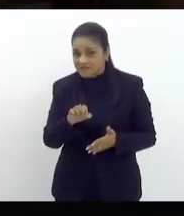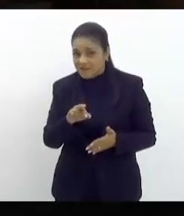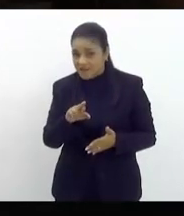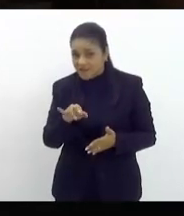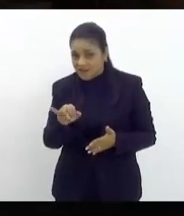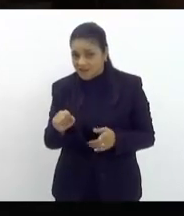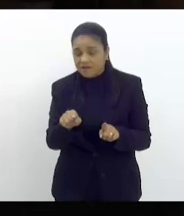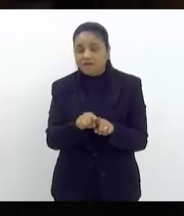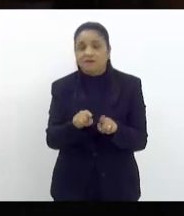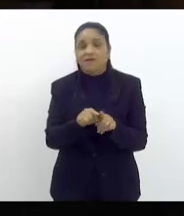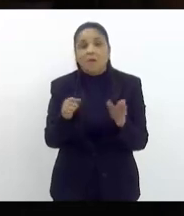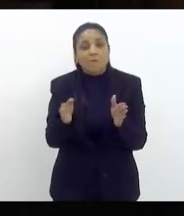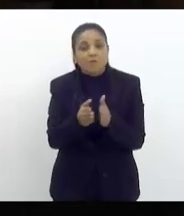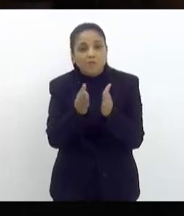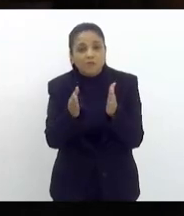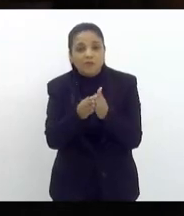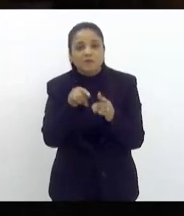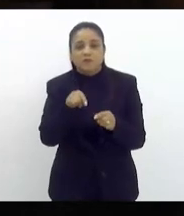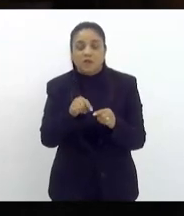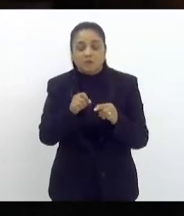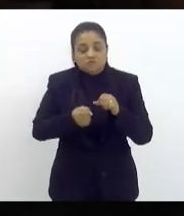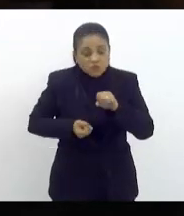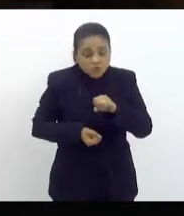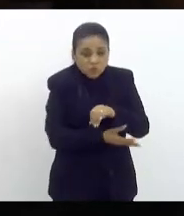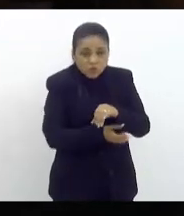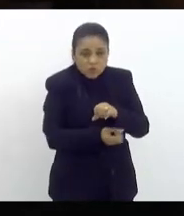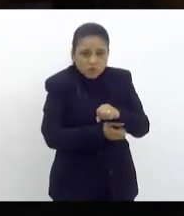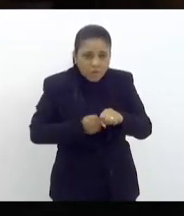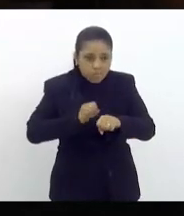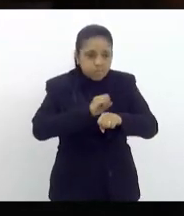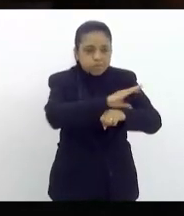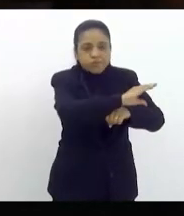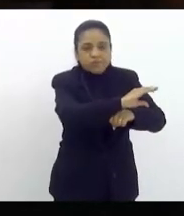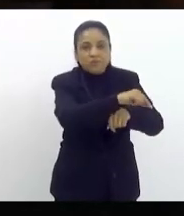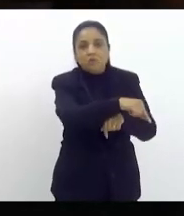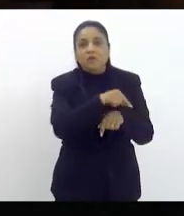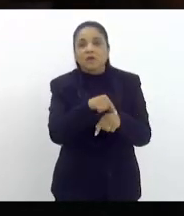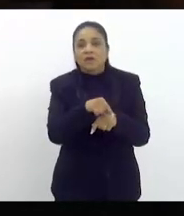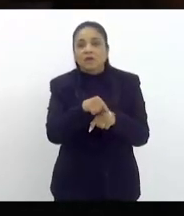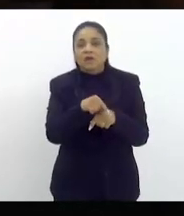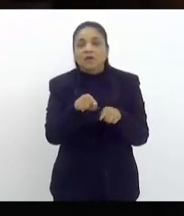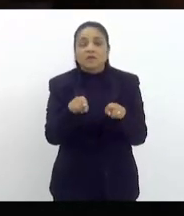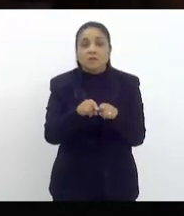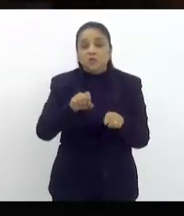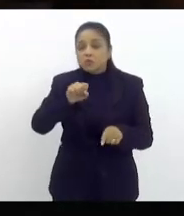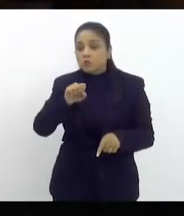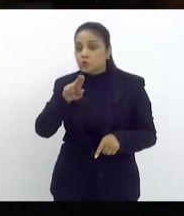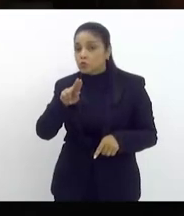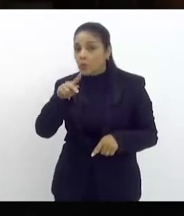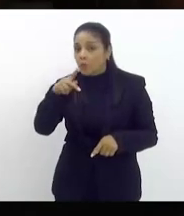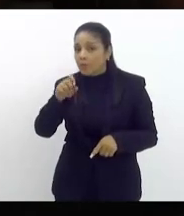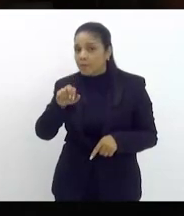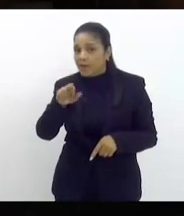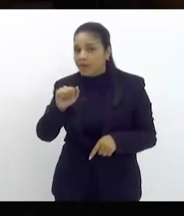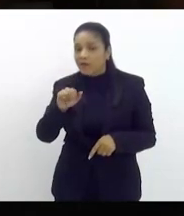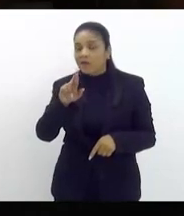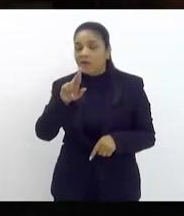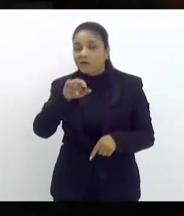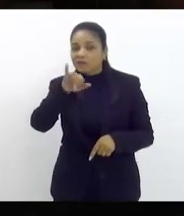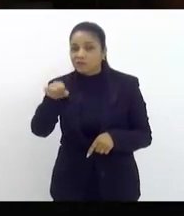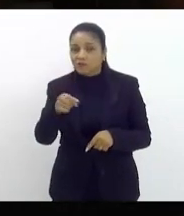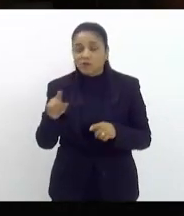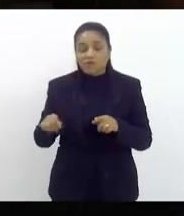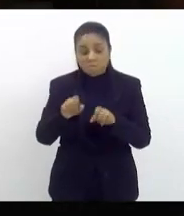colocamos aqui nessa casa foi o Super RJ. Esse foi um esforço do Parlamento do Estado do Rio de Janeiro em criar um